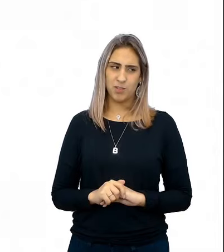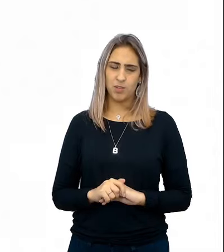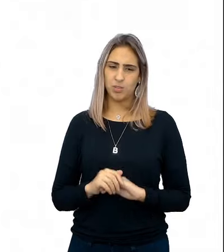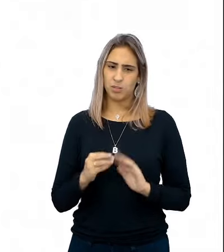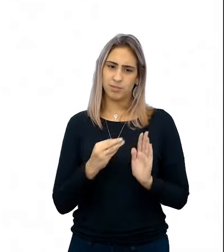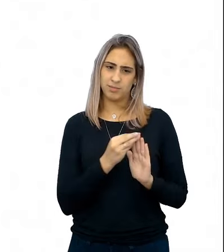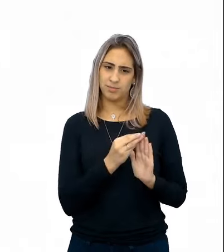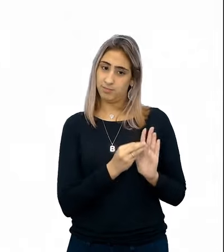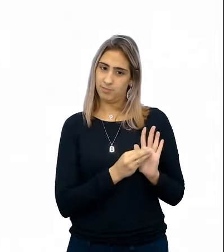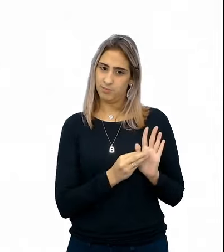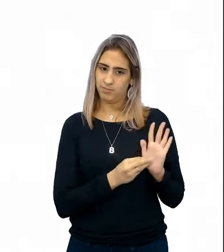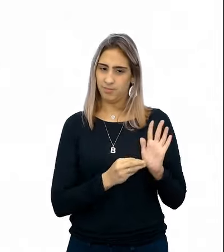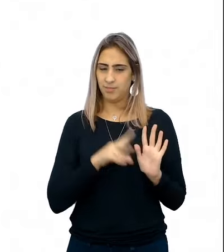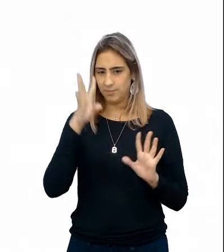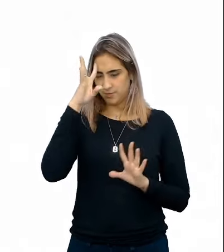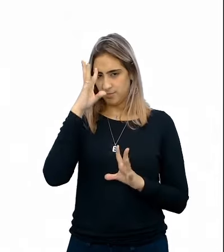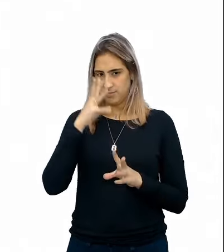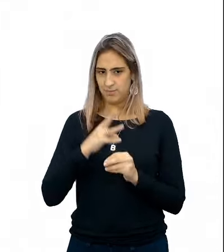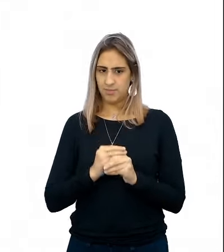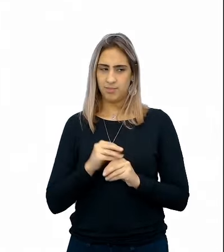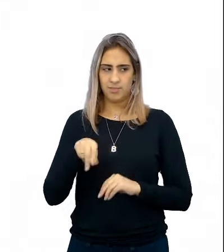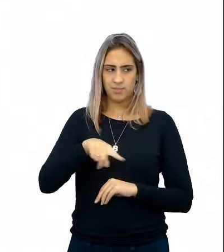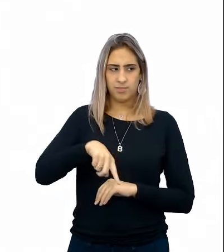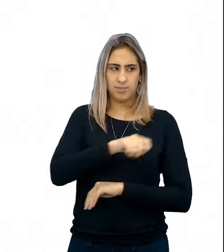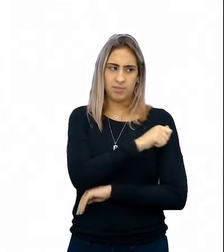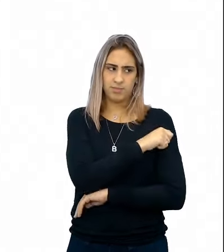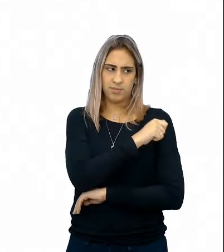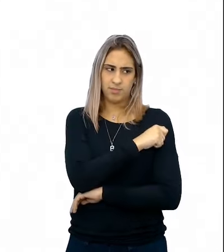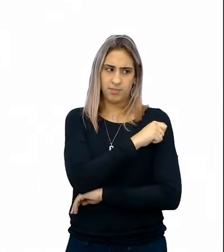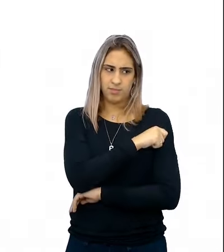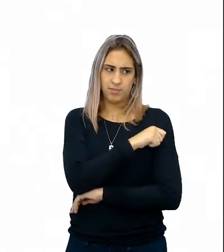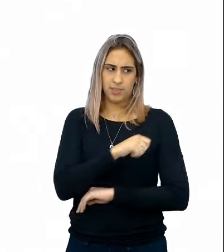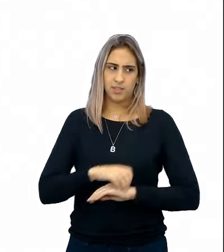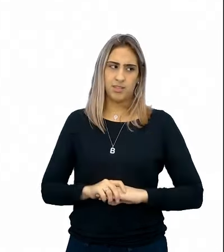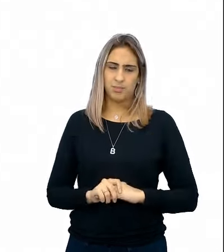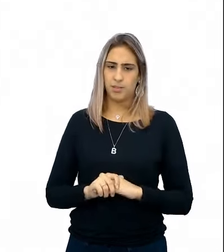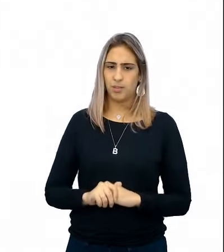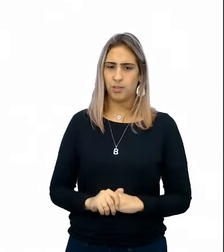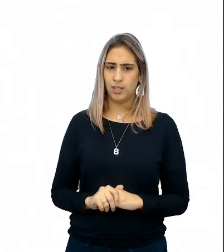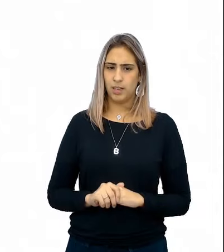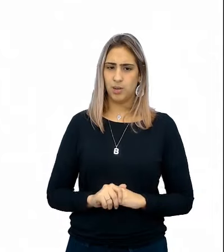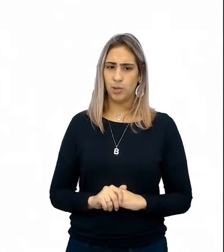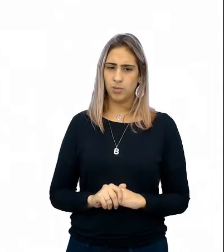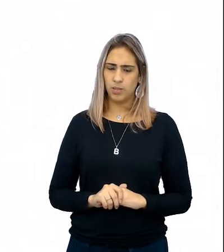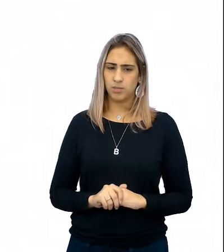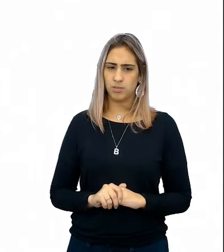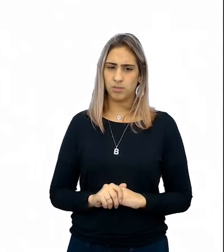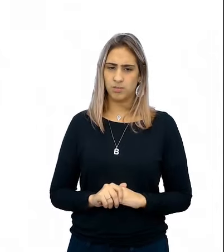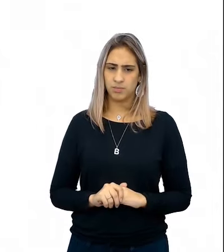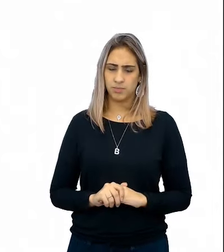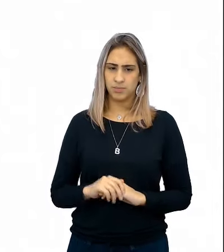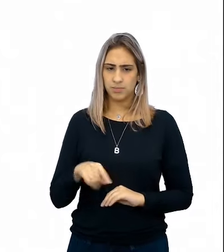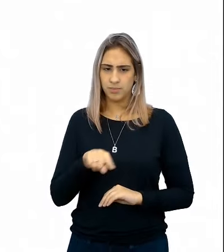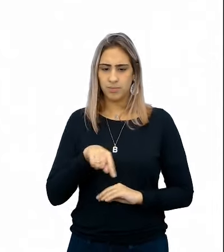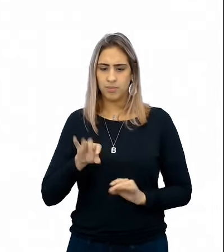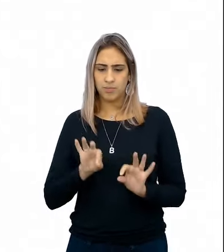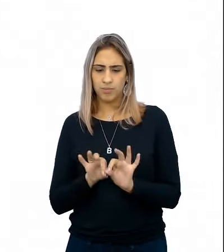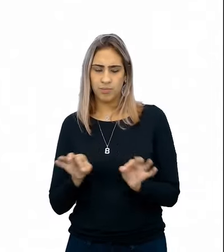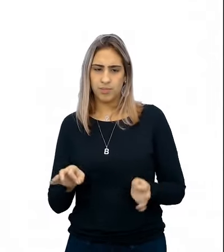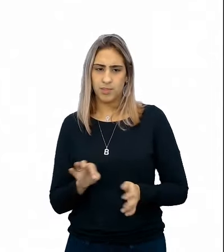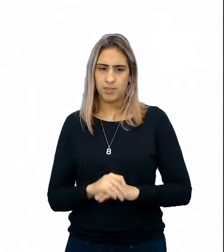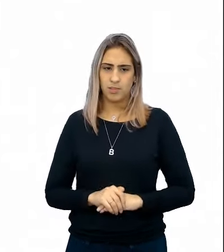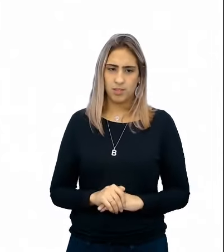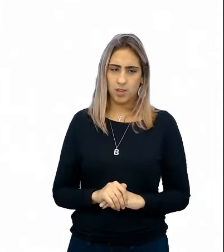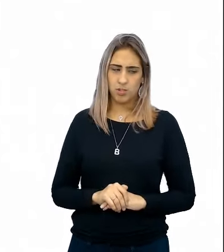alternativas, fica difícil compreender o que o estudante pensa, já que todos os dados, quase todos eles, se encontram na